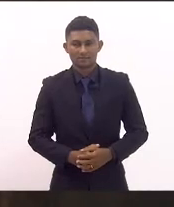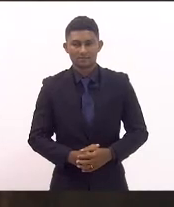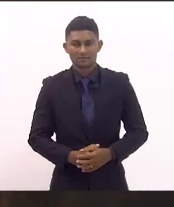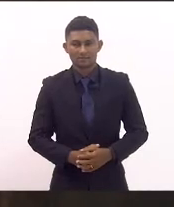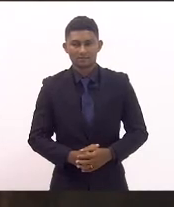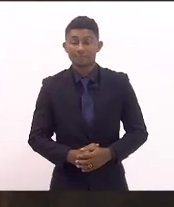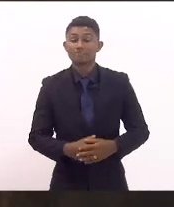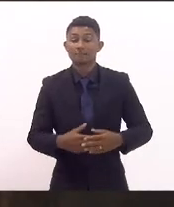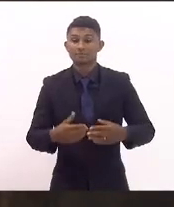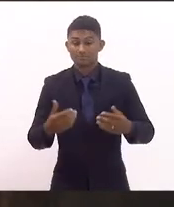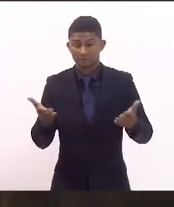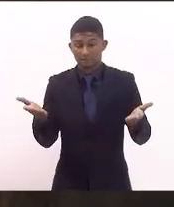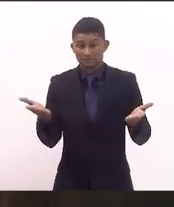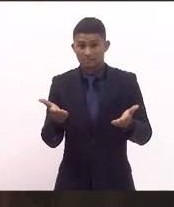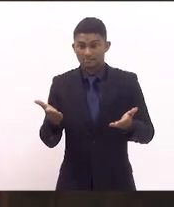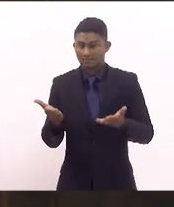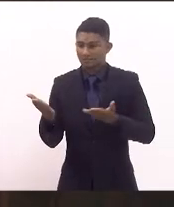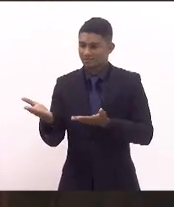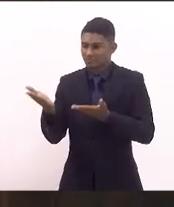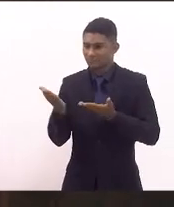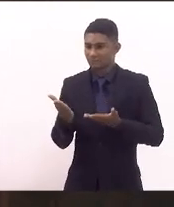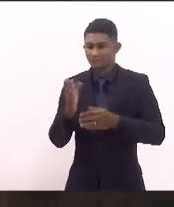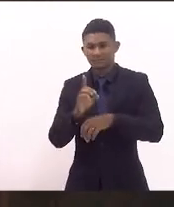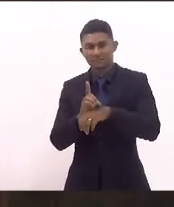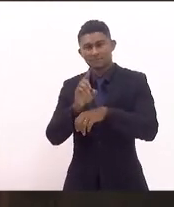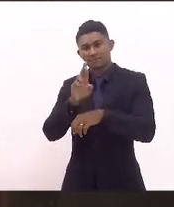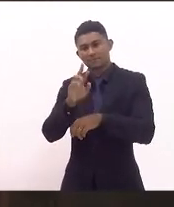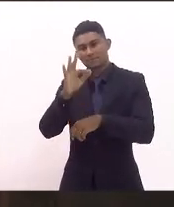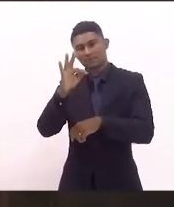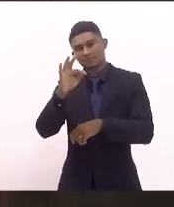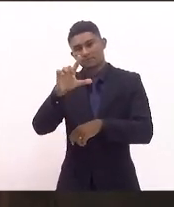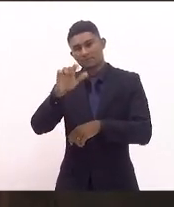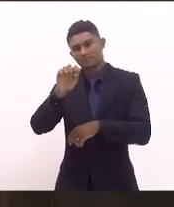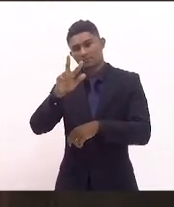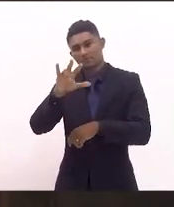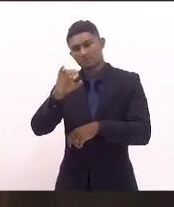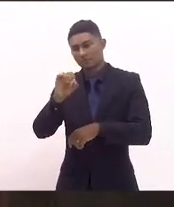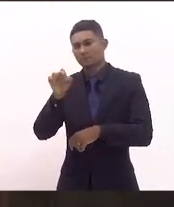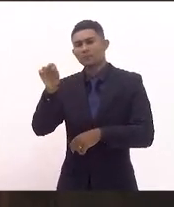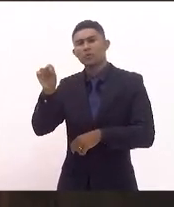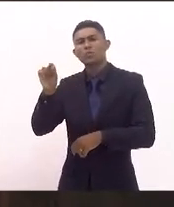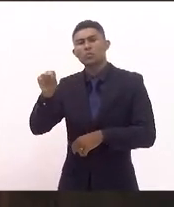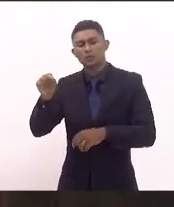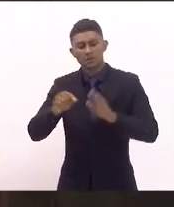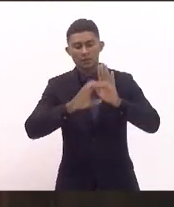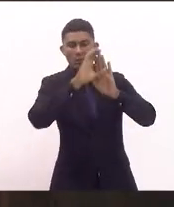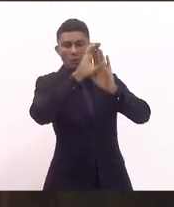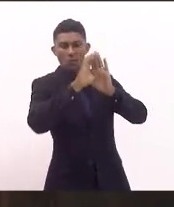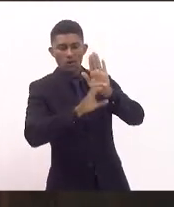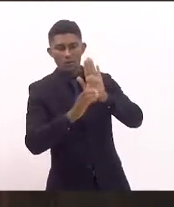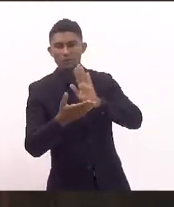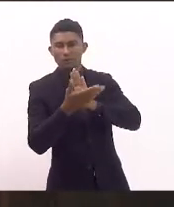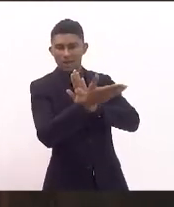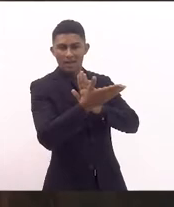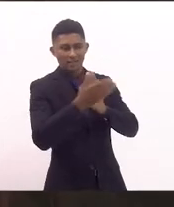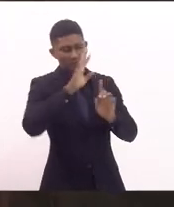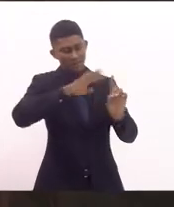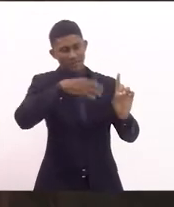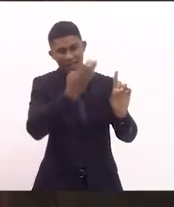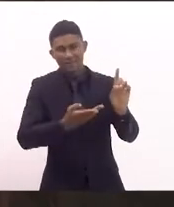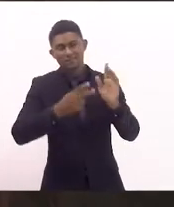E agora passo a palavra ao doutor Flávio para fazer leitura do currículo da nossa homenageada.